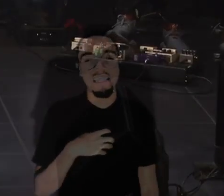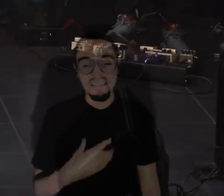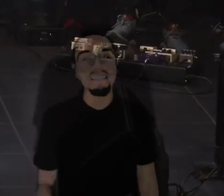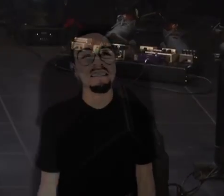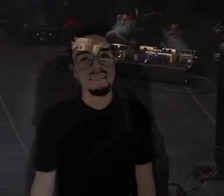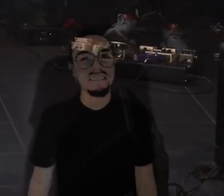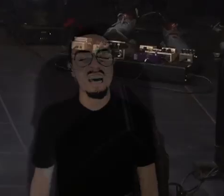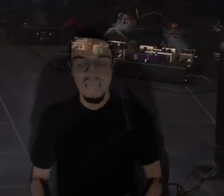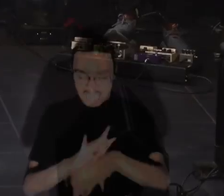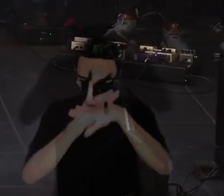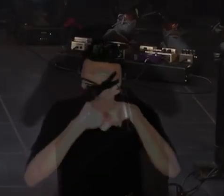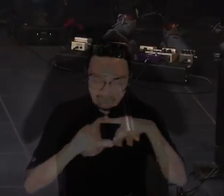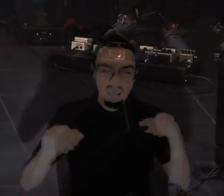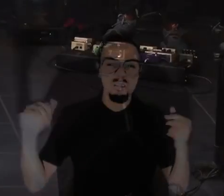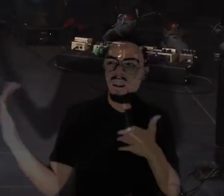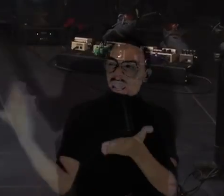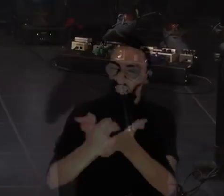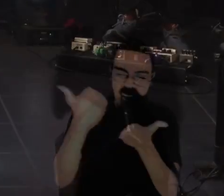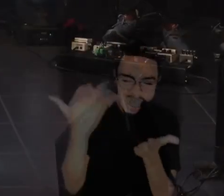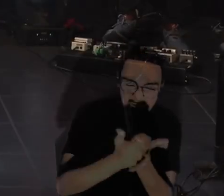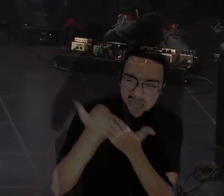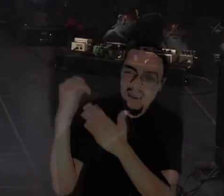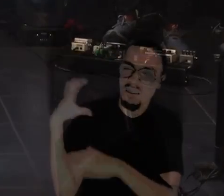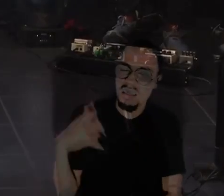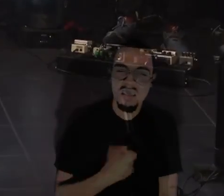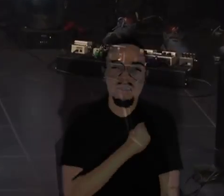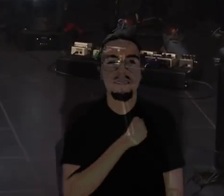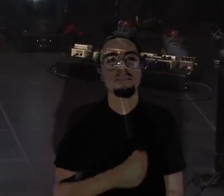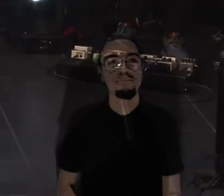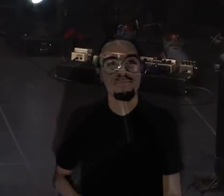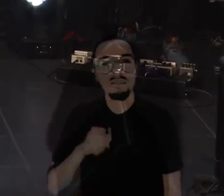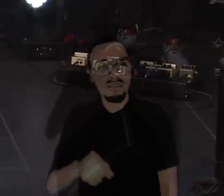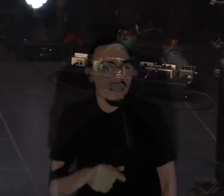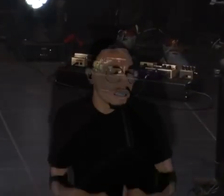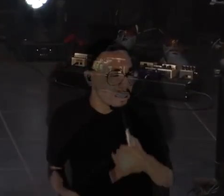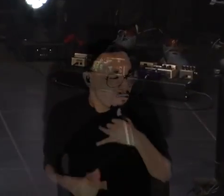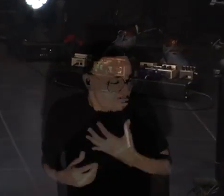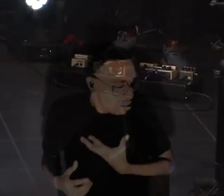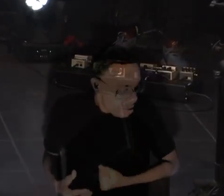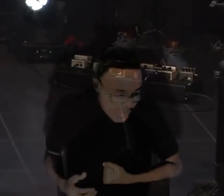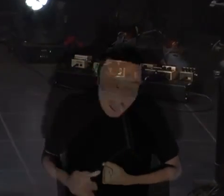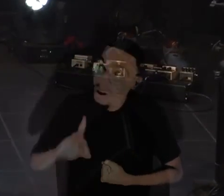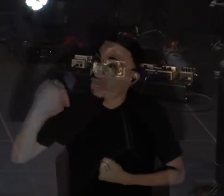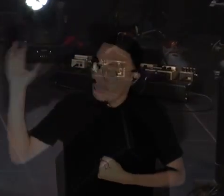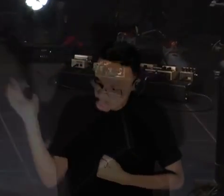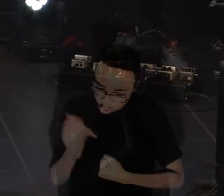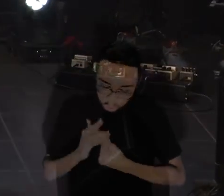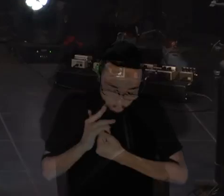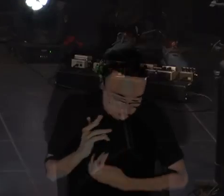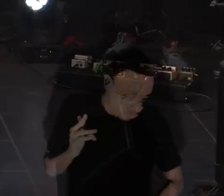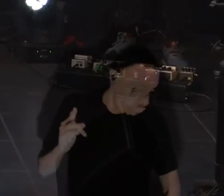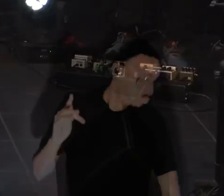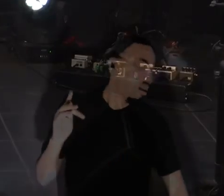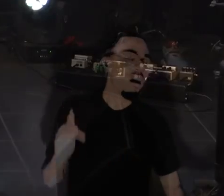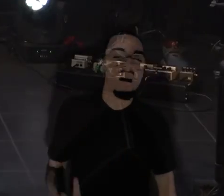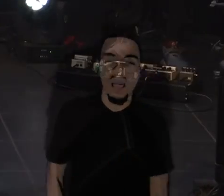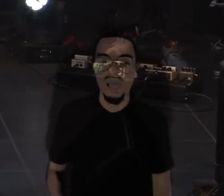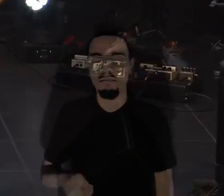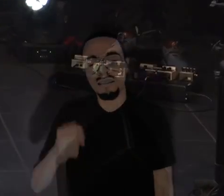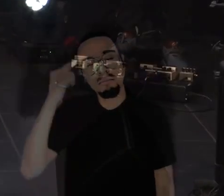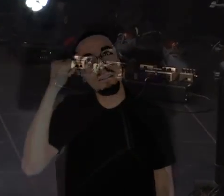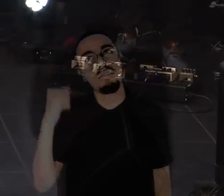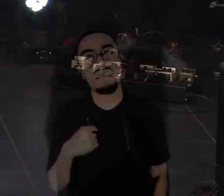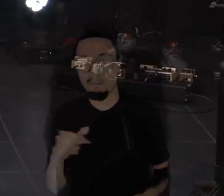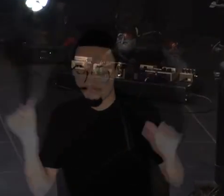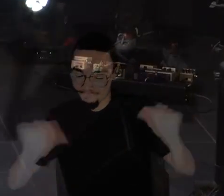Lembra das curas, dos livramentos. Lembra da decepção, e você não teve o destino da decepção. Quando você achou que ia sucumbir,